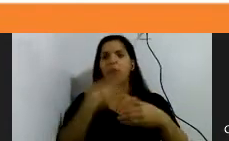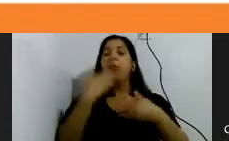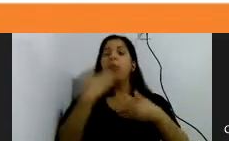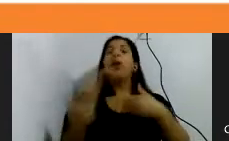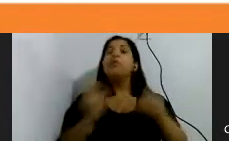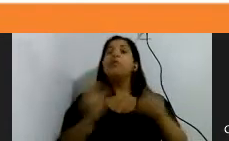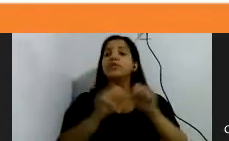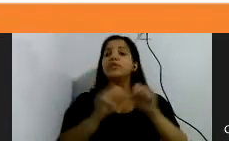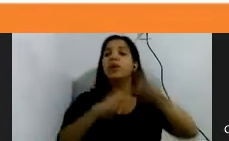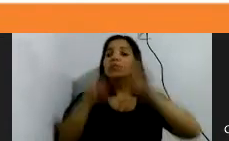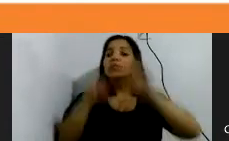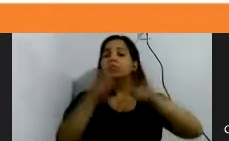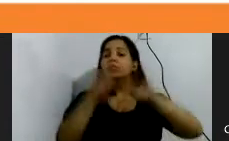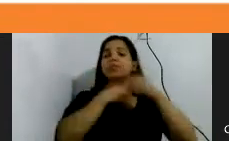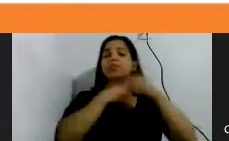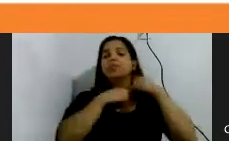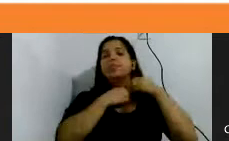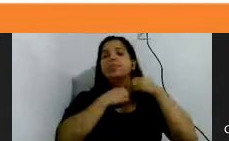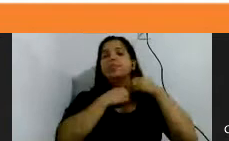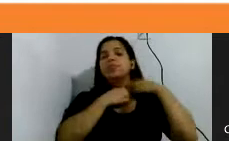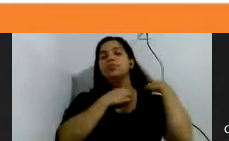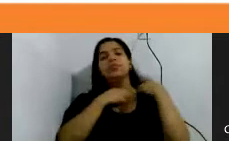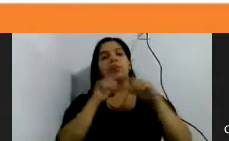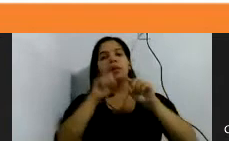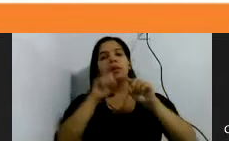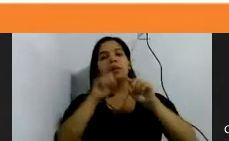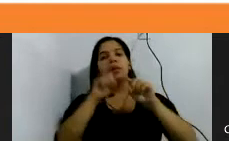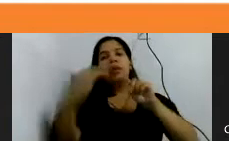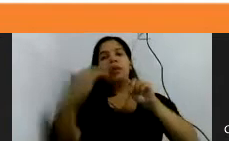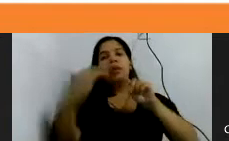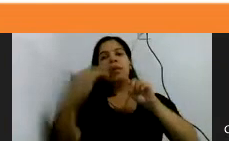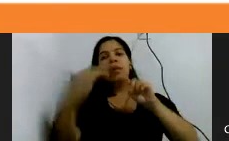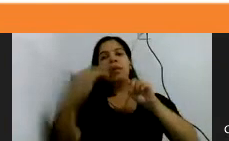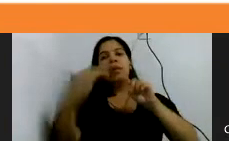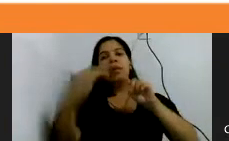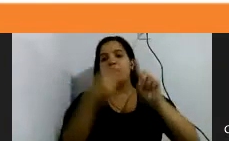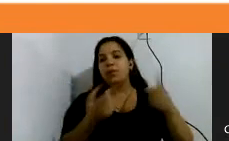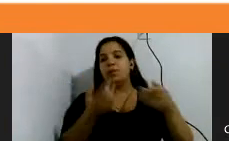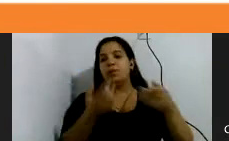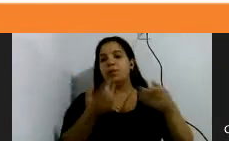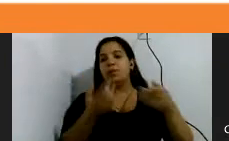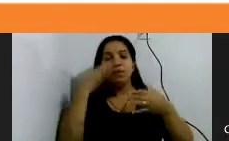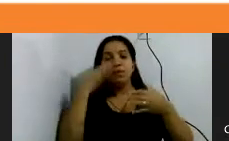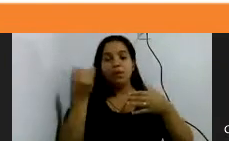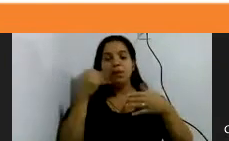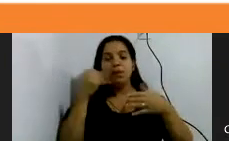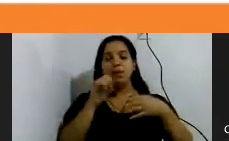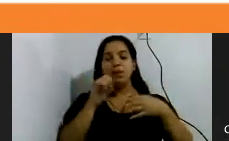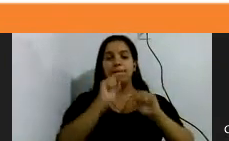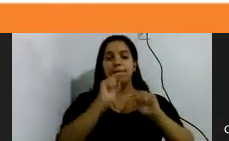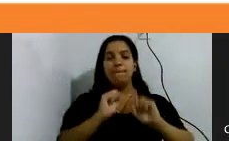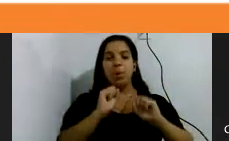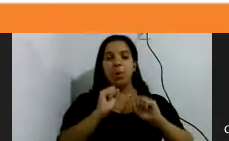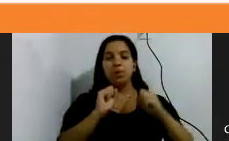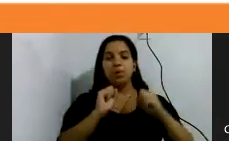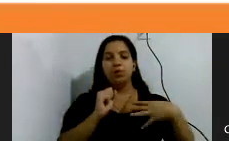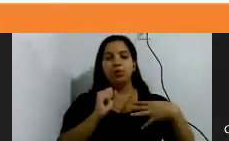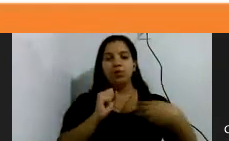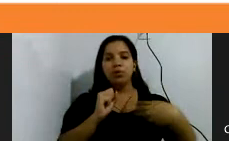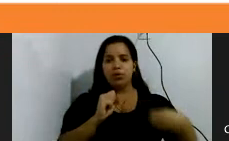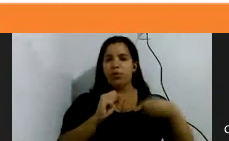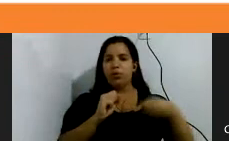gestação. No caso, é depois da primeira gestação. Para saber se Exatamente. ela Então, pode ter outro bebê,